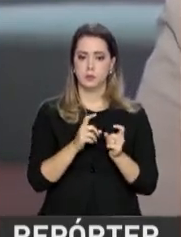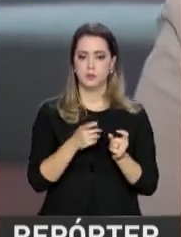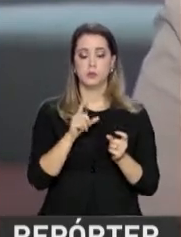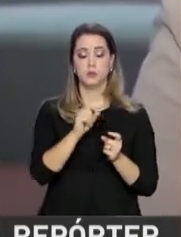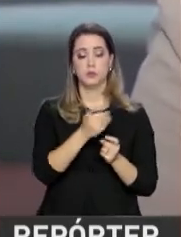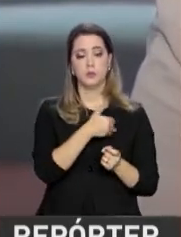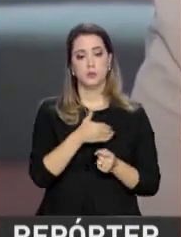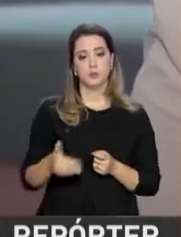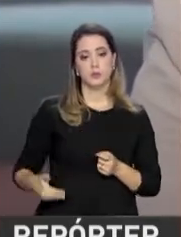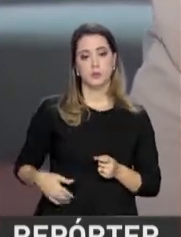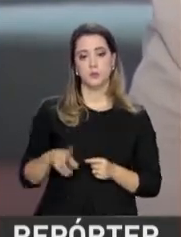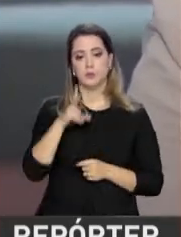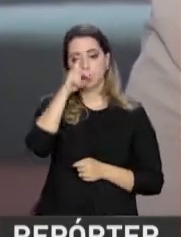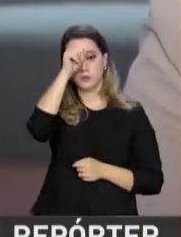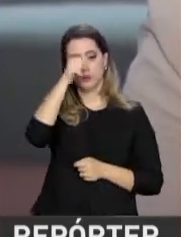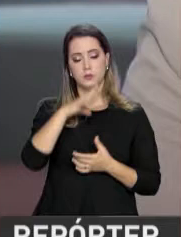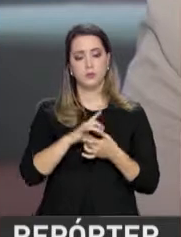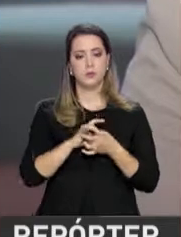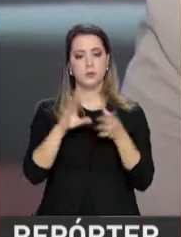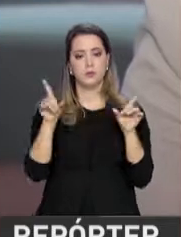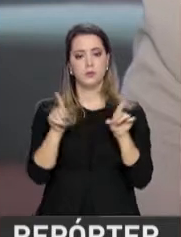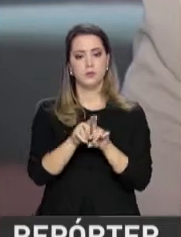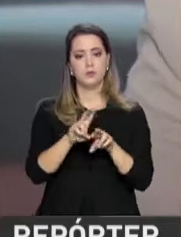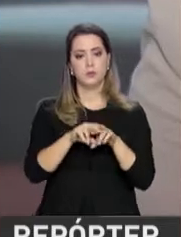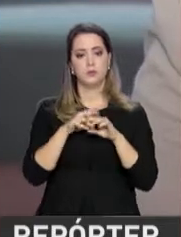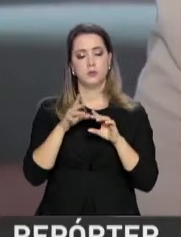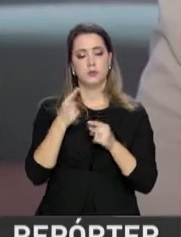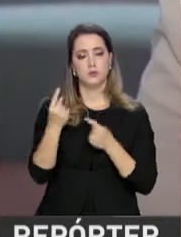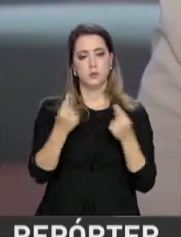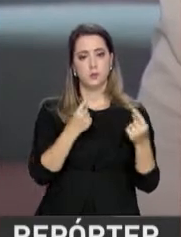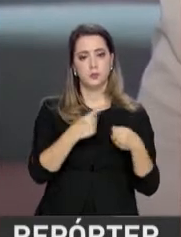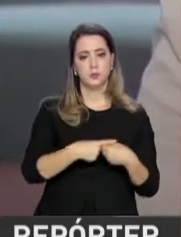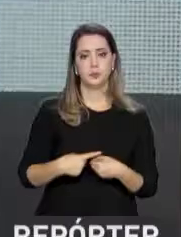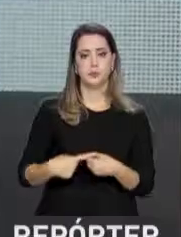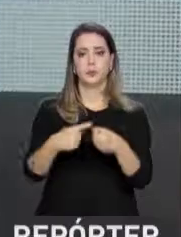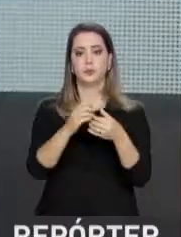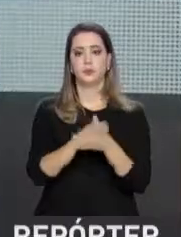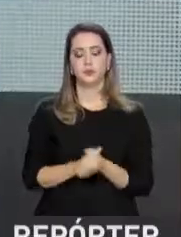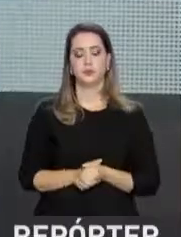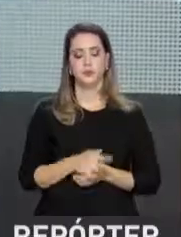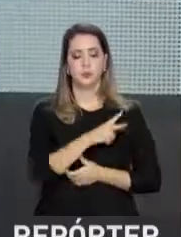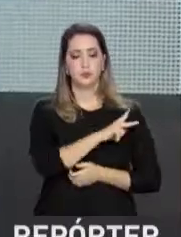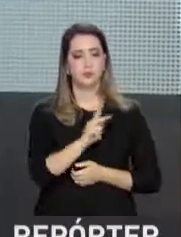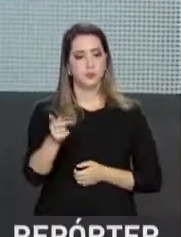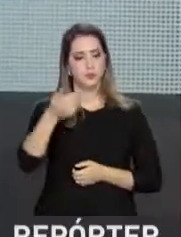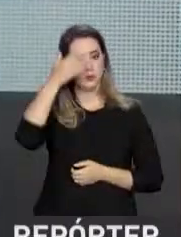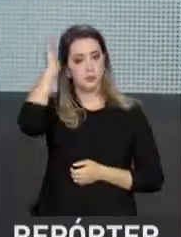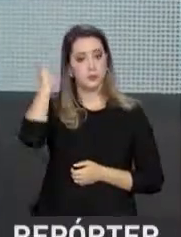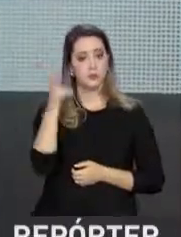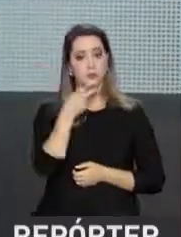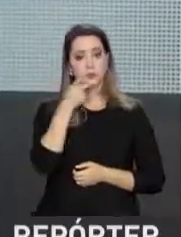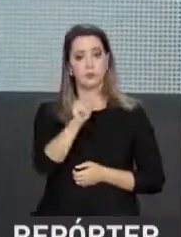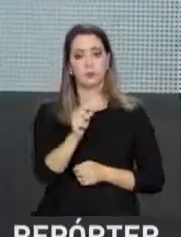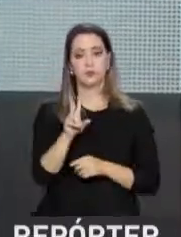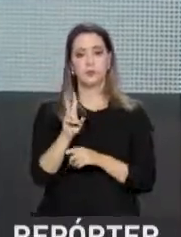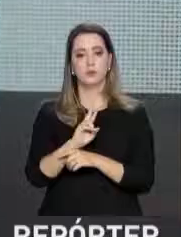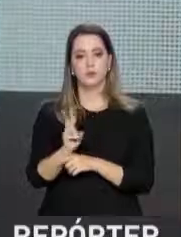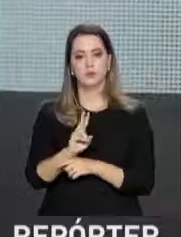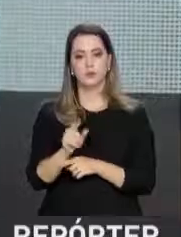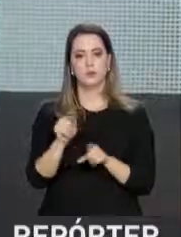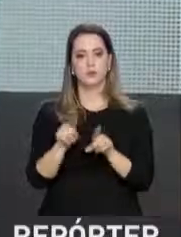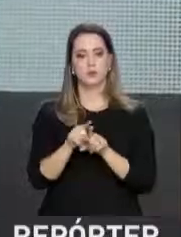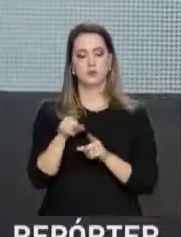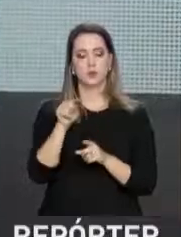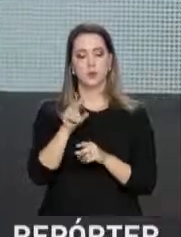e fortalecer a independência e autonomia dos municípios o presidente michel temer defendeu a revisão do pacto federativo